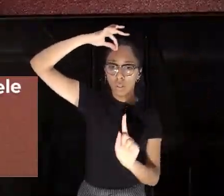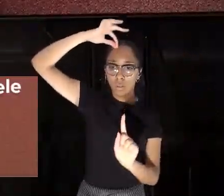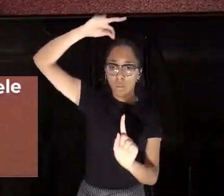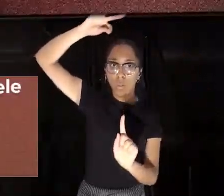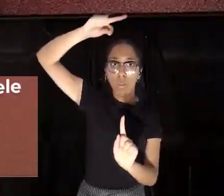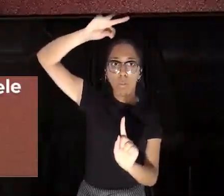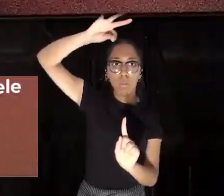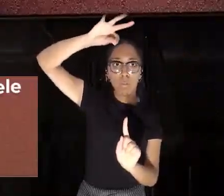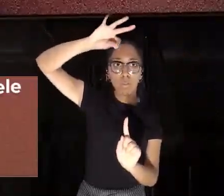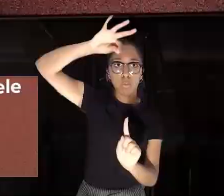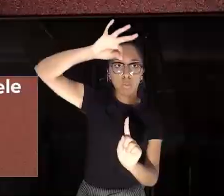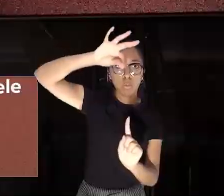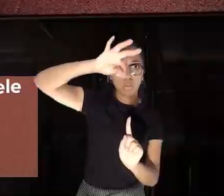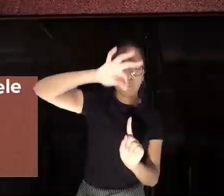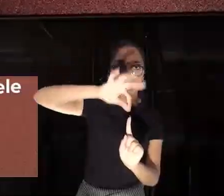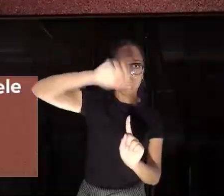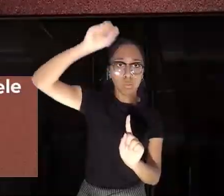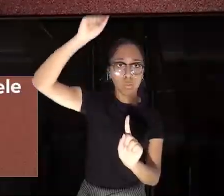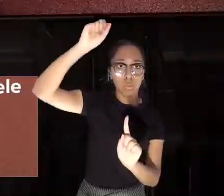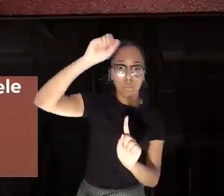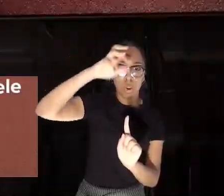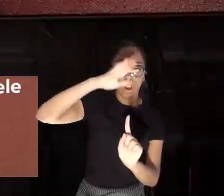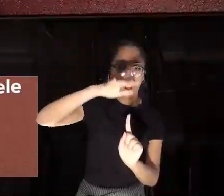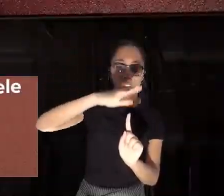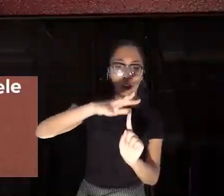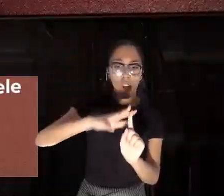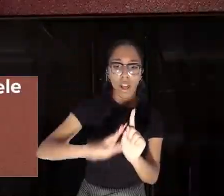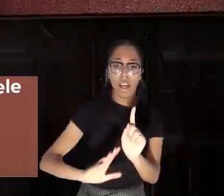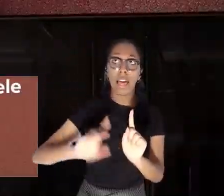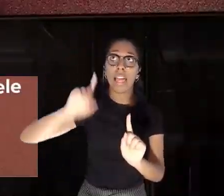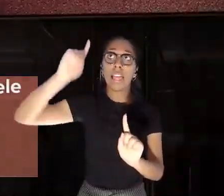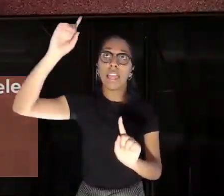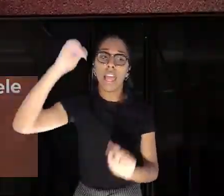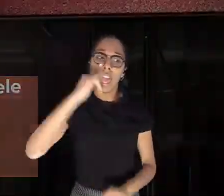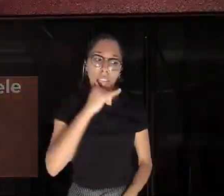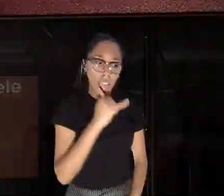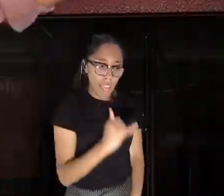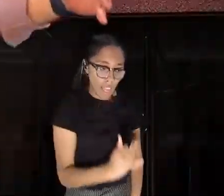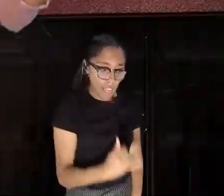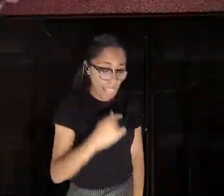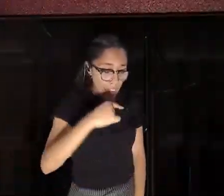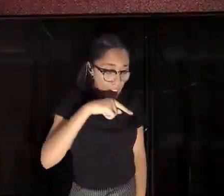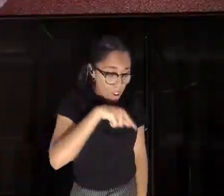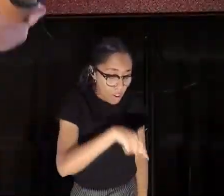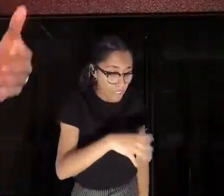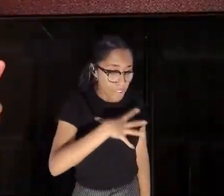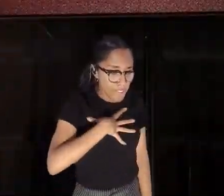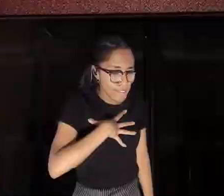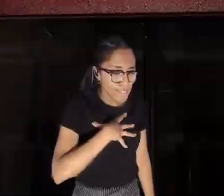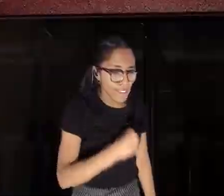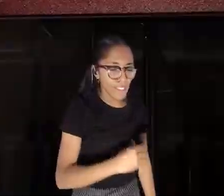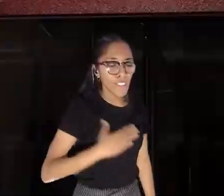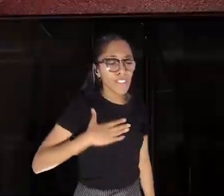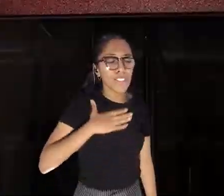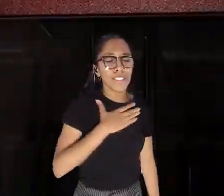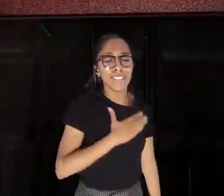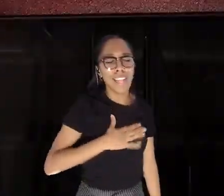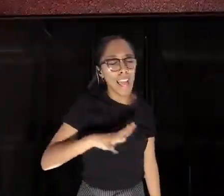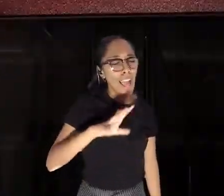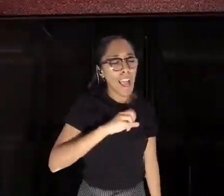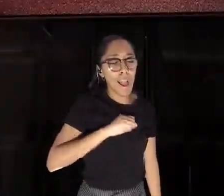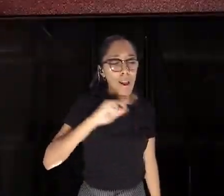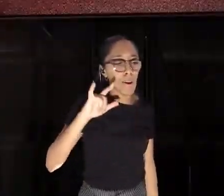pomba. Então veio do céu uma voz que disse: Tu és o meu filho amado, em ti me agrado.